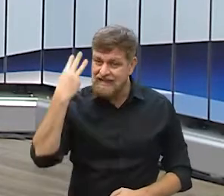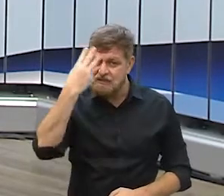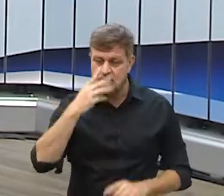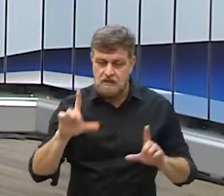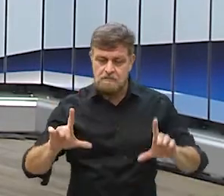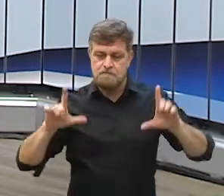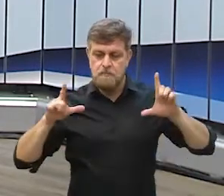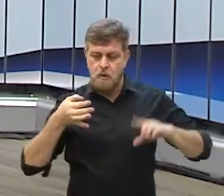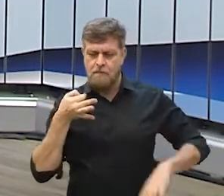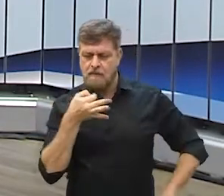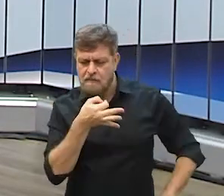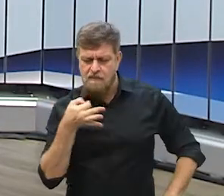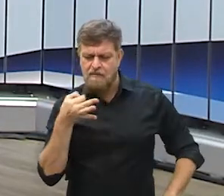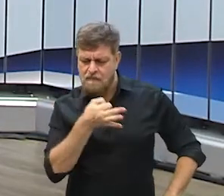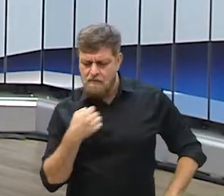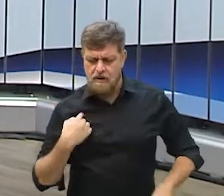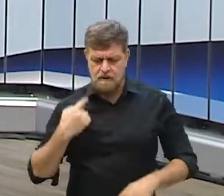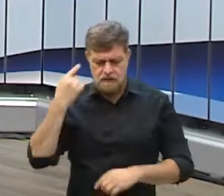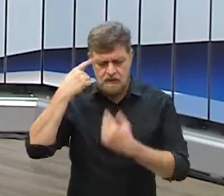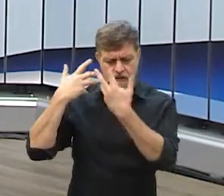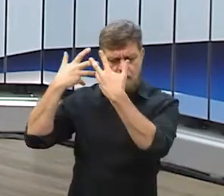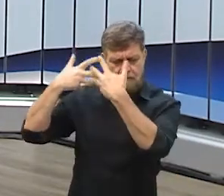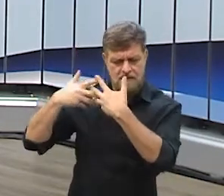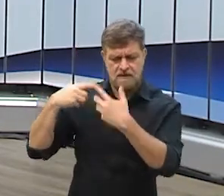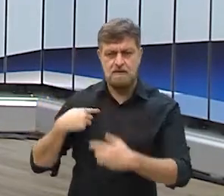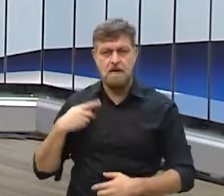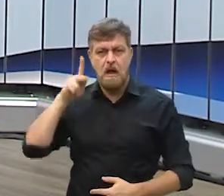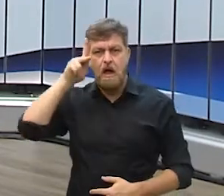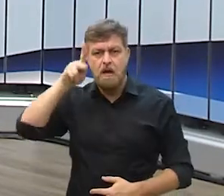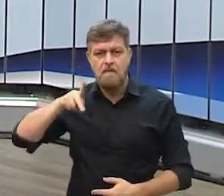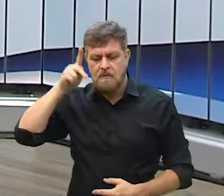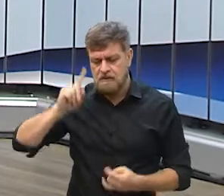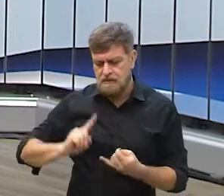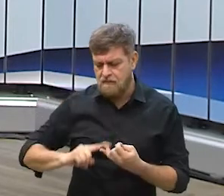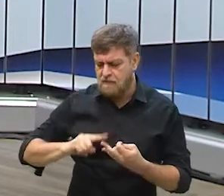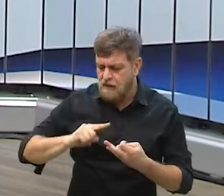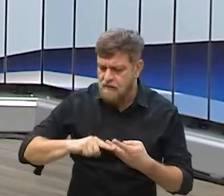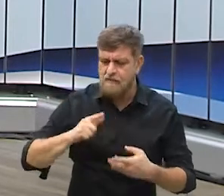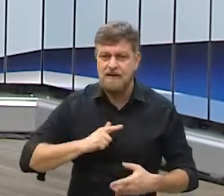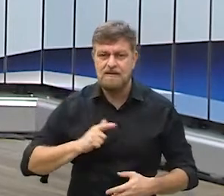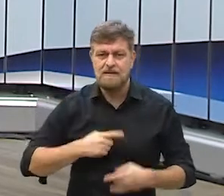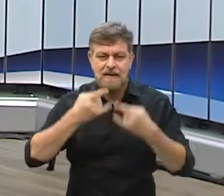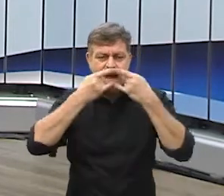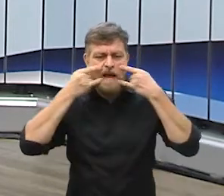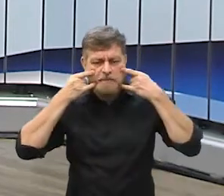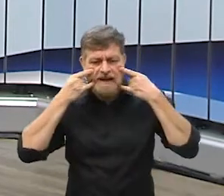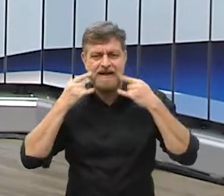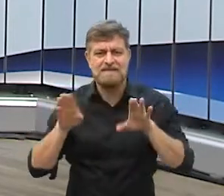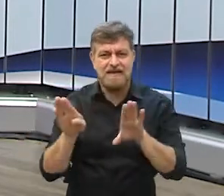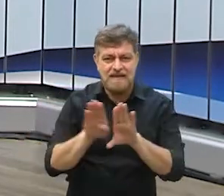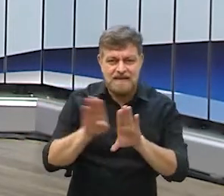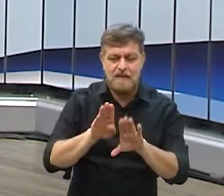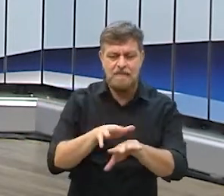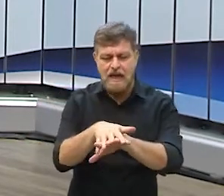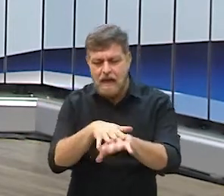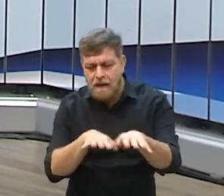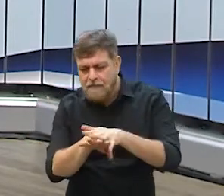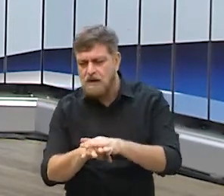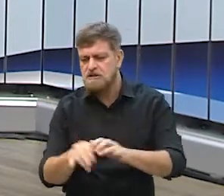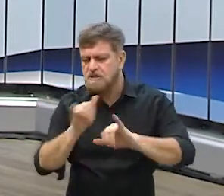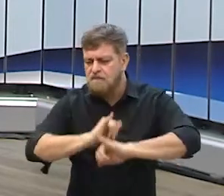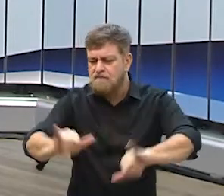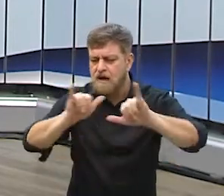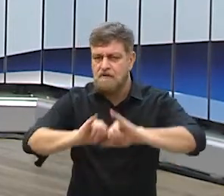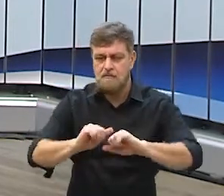tenho pensado muito sobre isso, porque a gente tem falado da Covid-19, da utilização da máscara, lavar muito bem as mãos, não